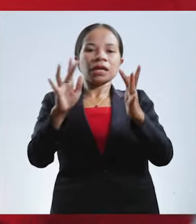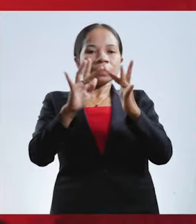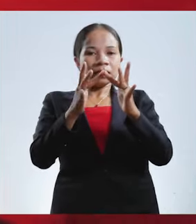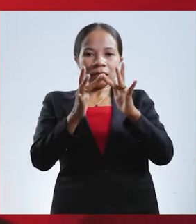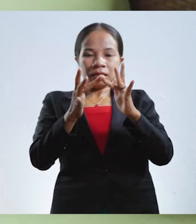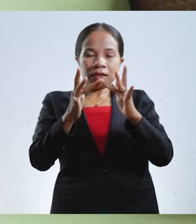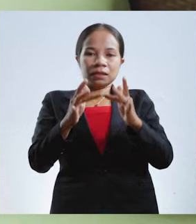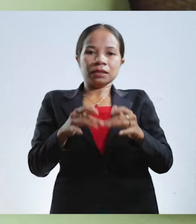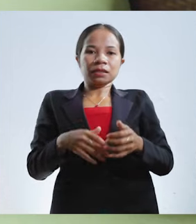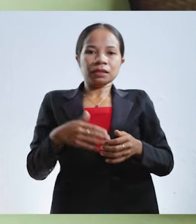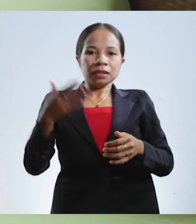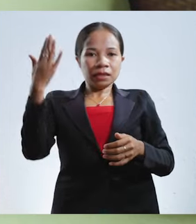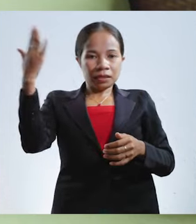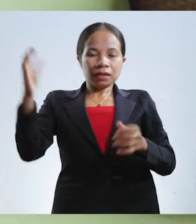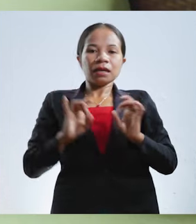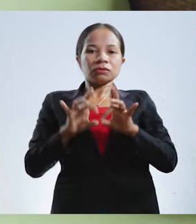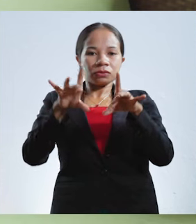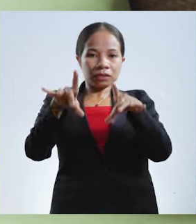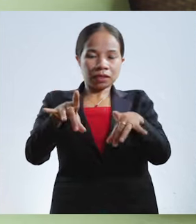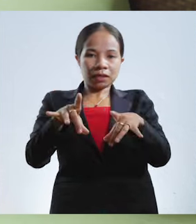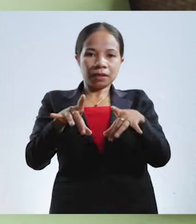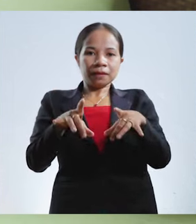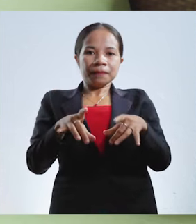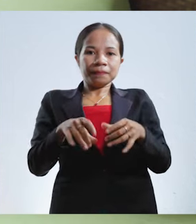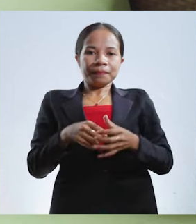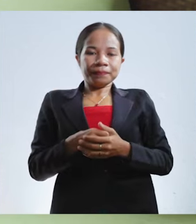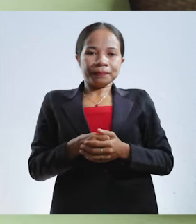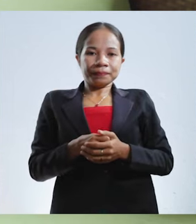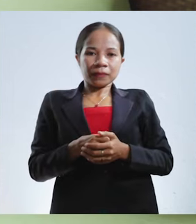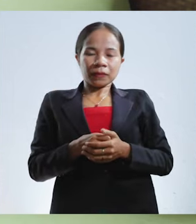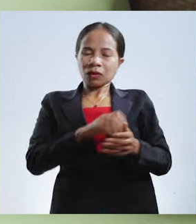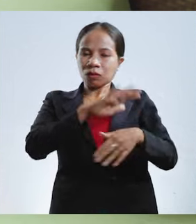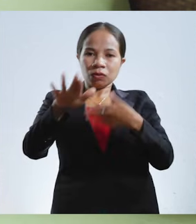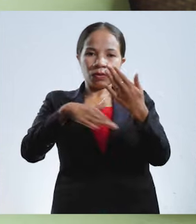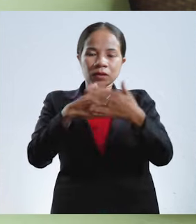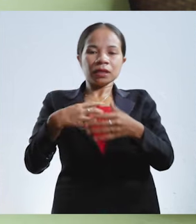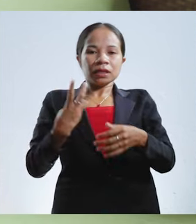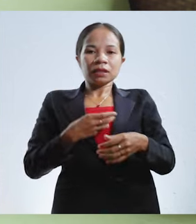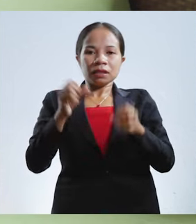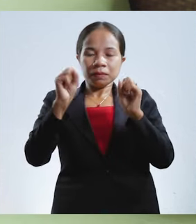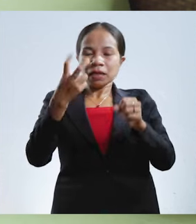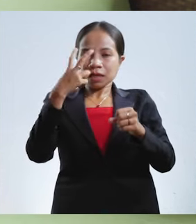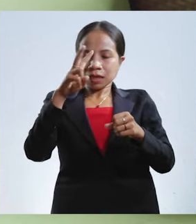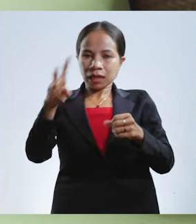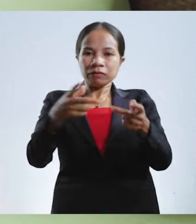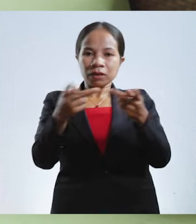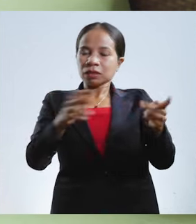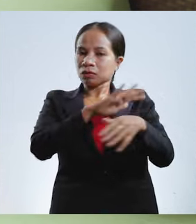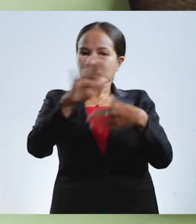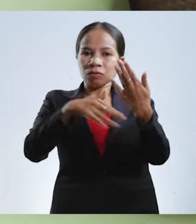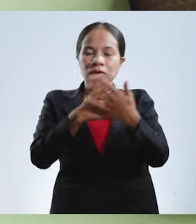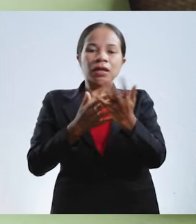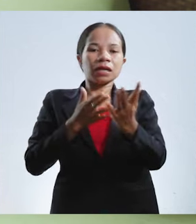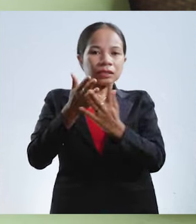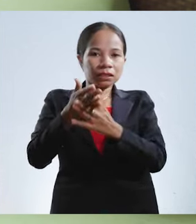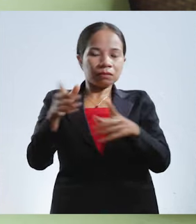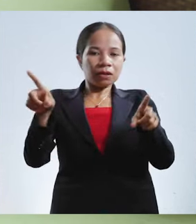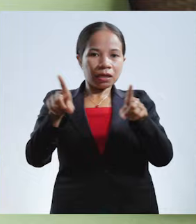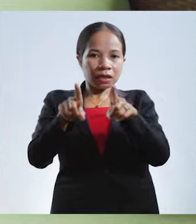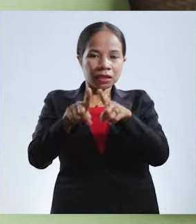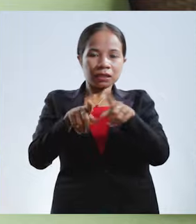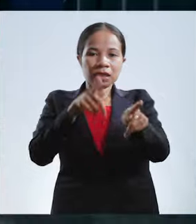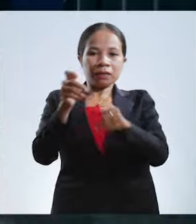ne website. Iya Australia asa geralmente ita pelare be fatting ototu asa civil ane sa